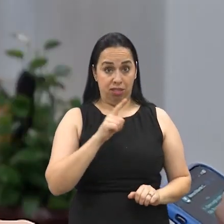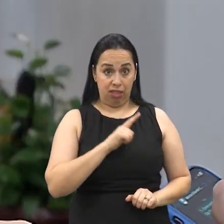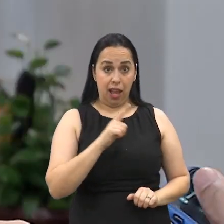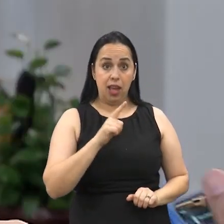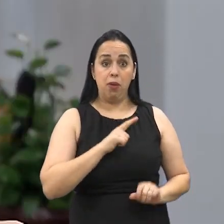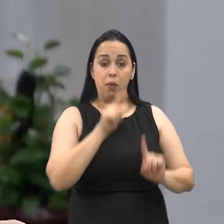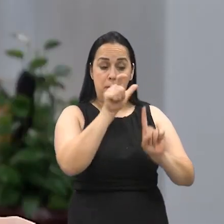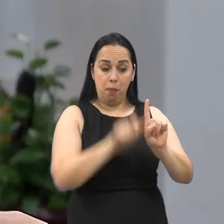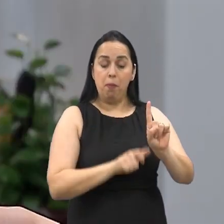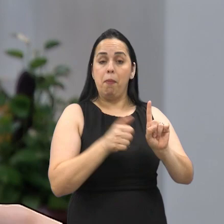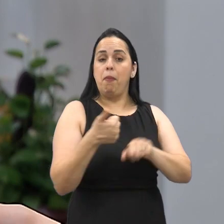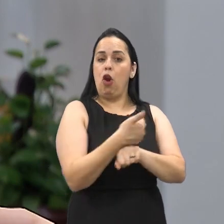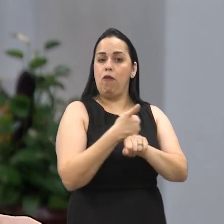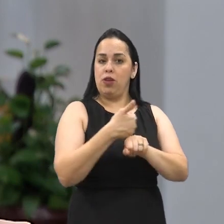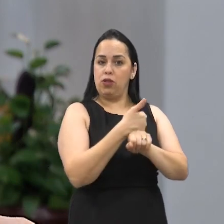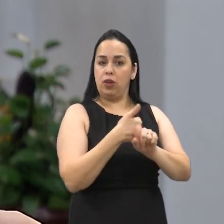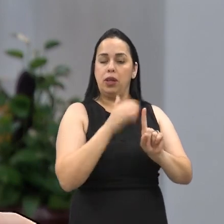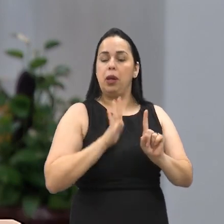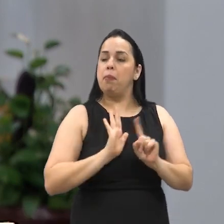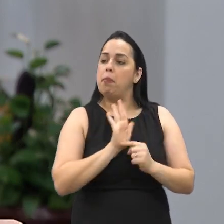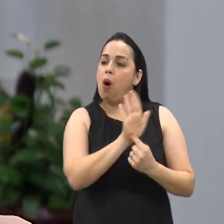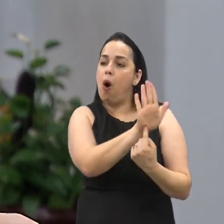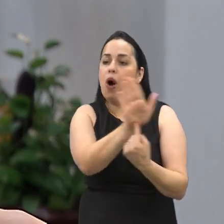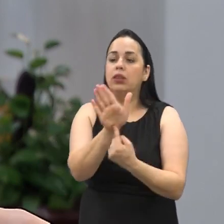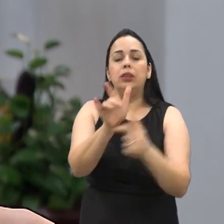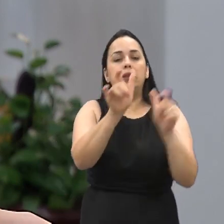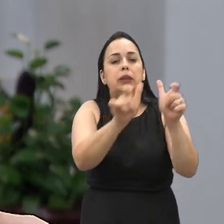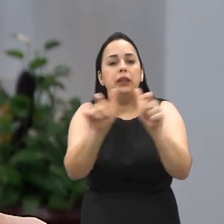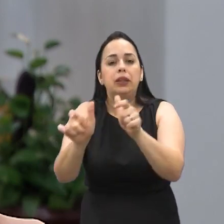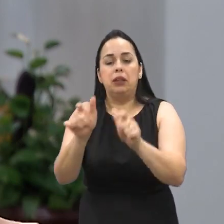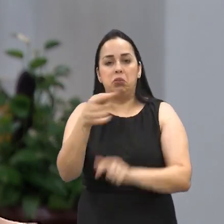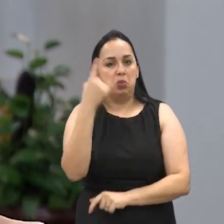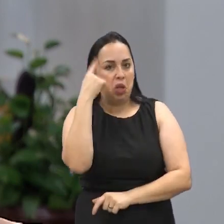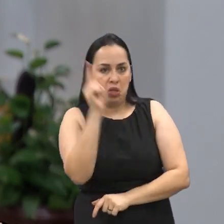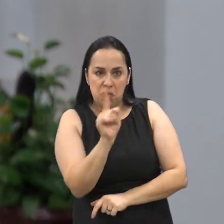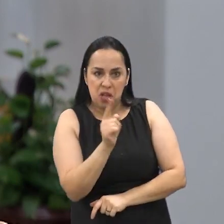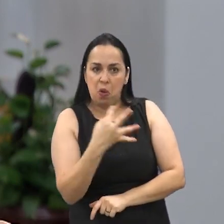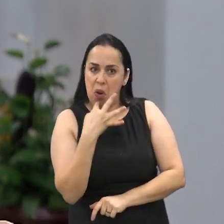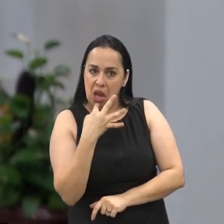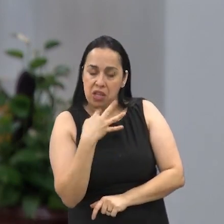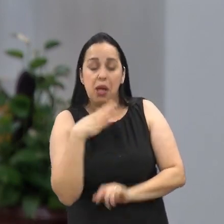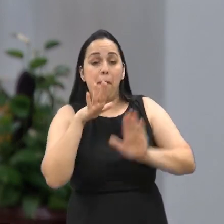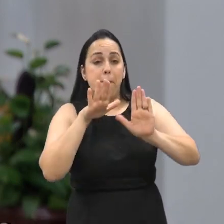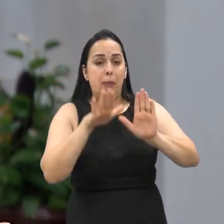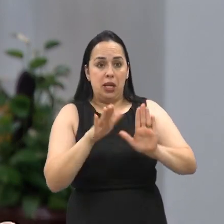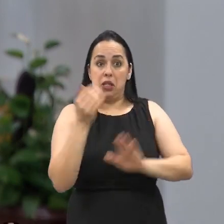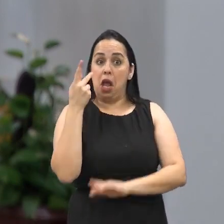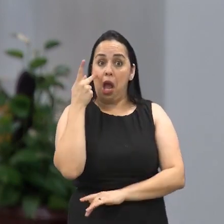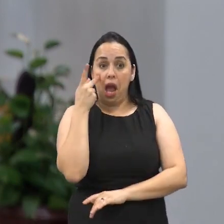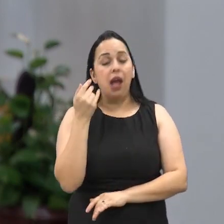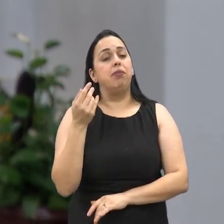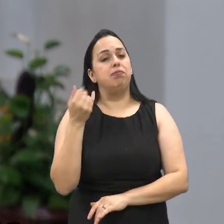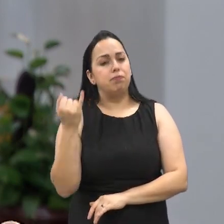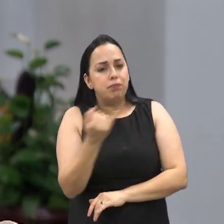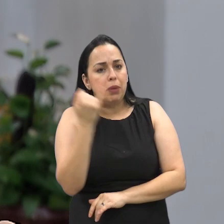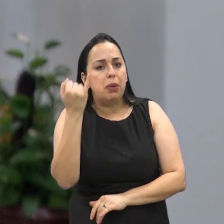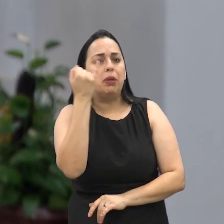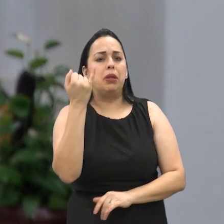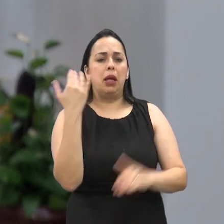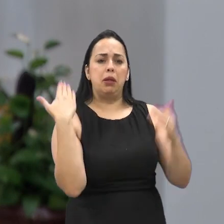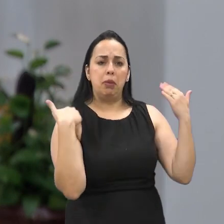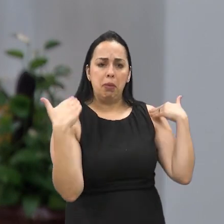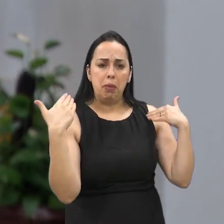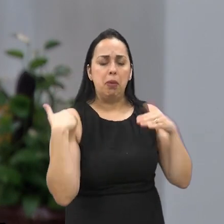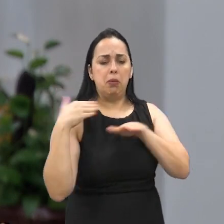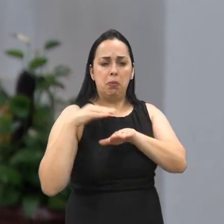guias de turismo que já apresentam a cidade, então não sei se você já teve a oportunidade de fazer, é muito interessante. Tem o Walking Tour,